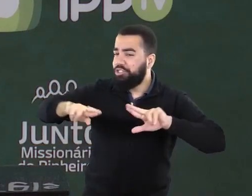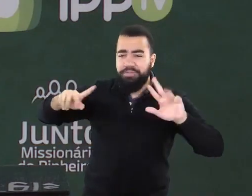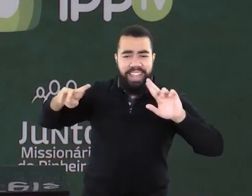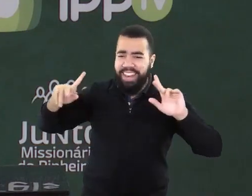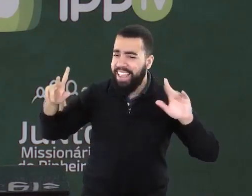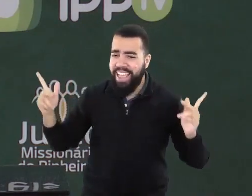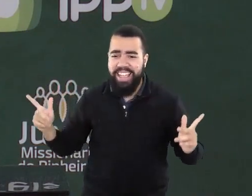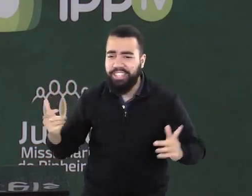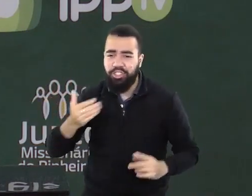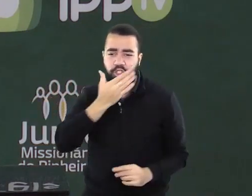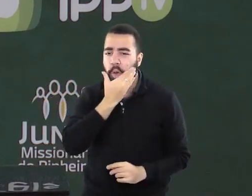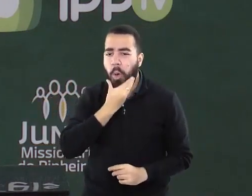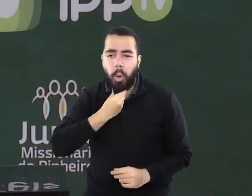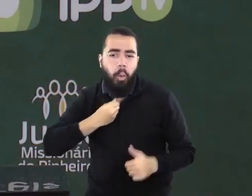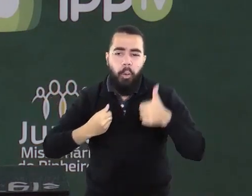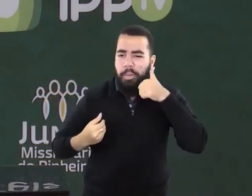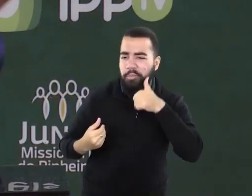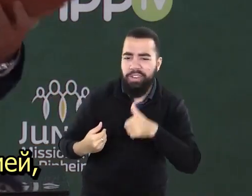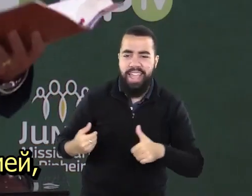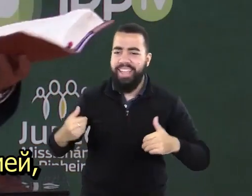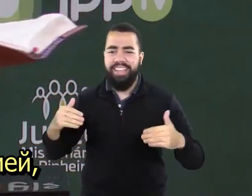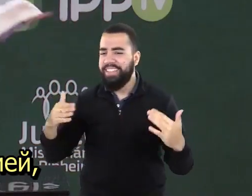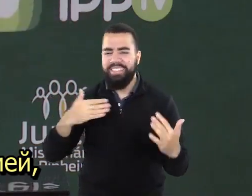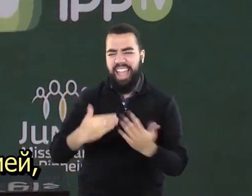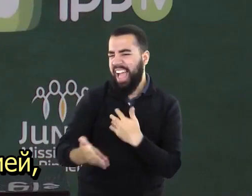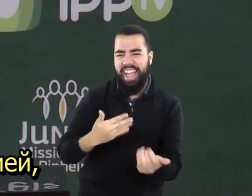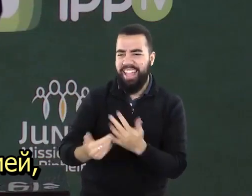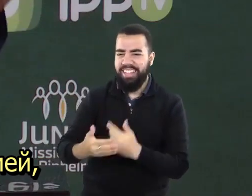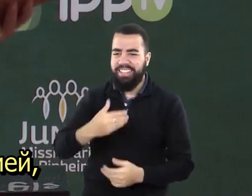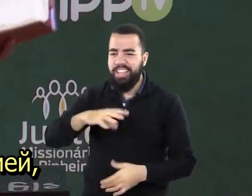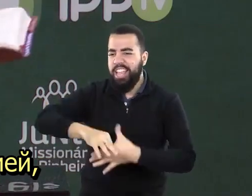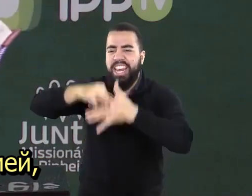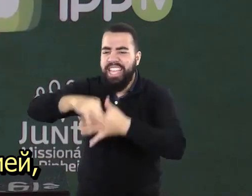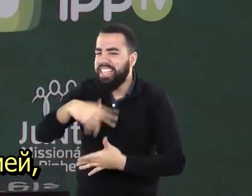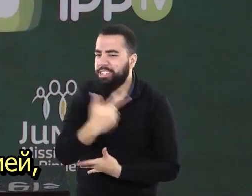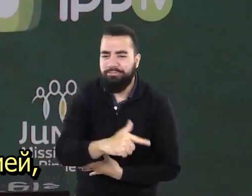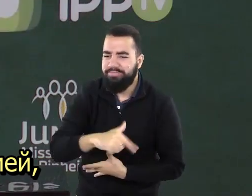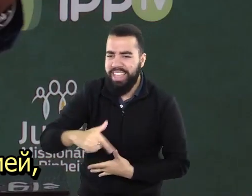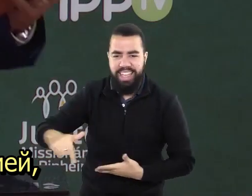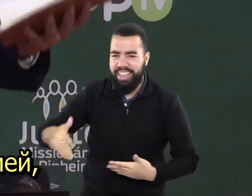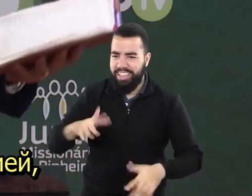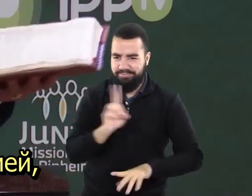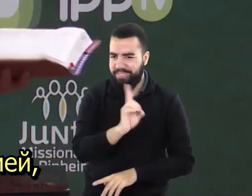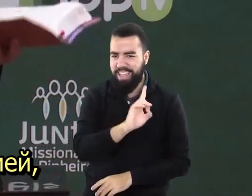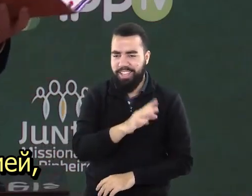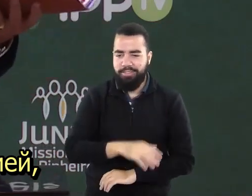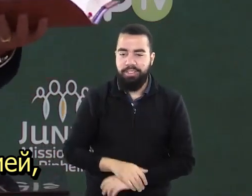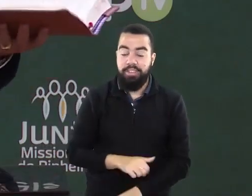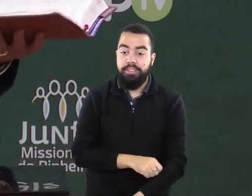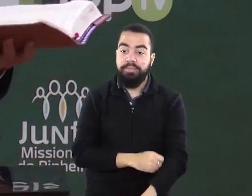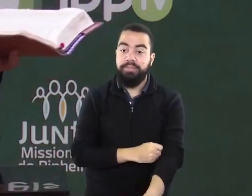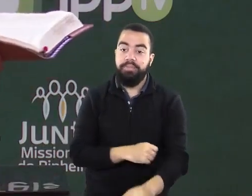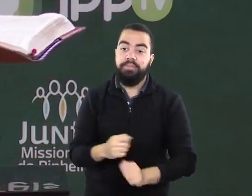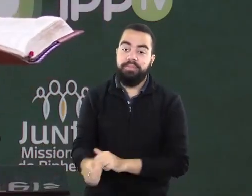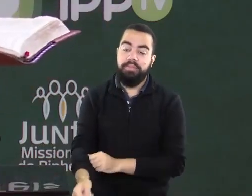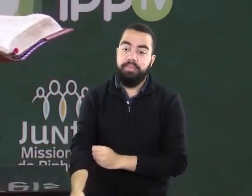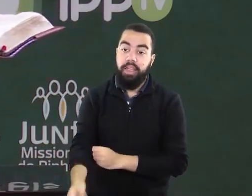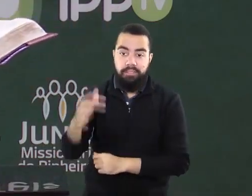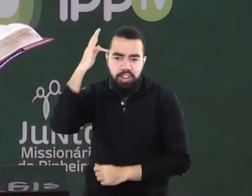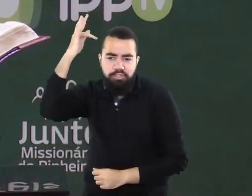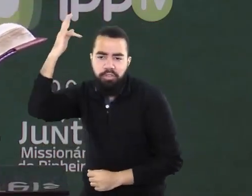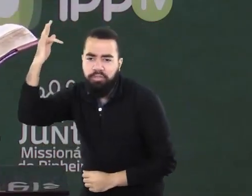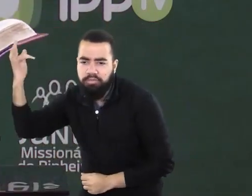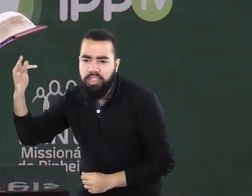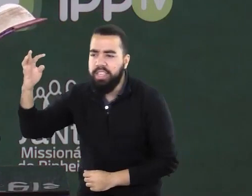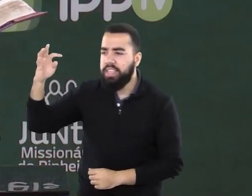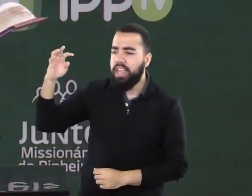os novos recursos de entendimento que a antropologia, a sociologia foram trazendo à humanidade, que esse texto não se